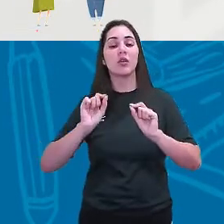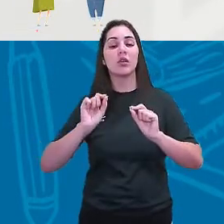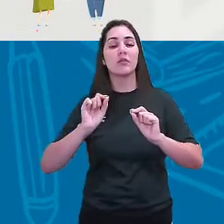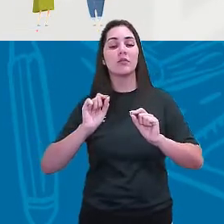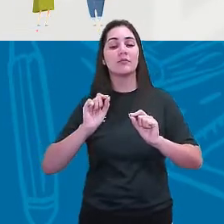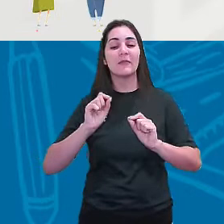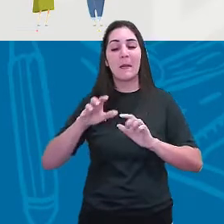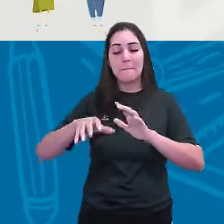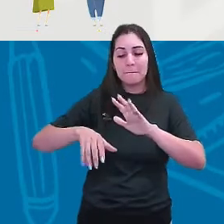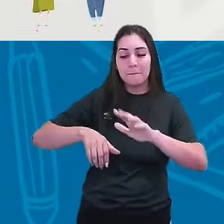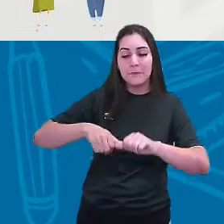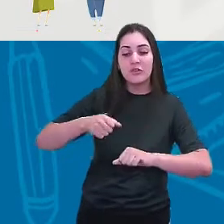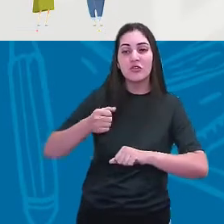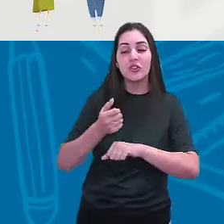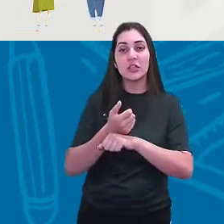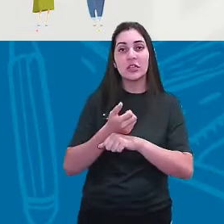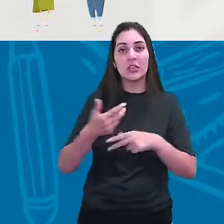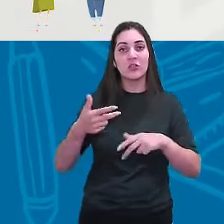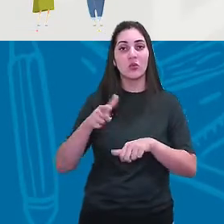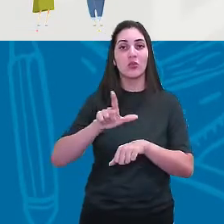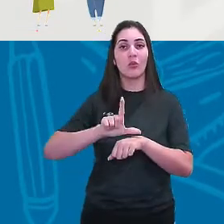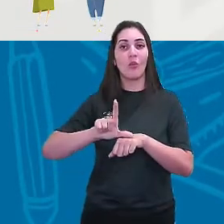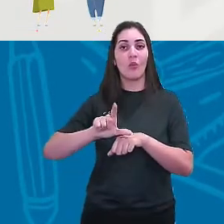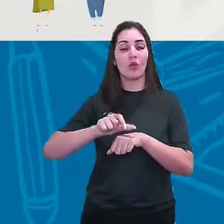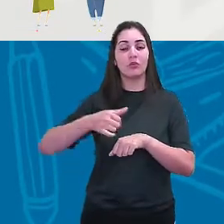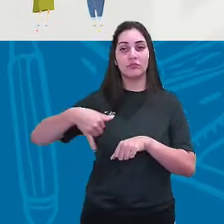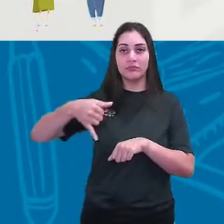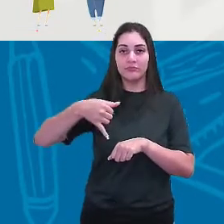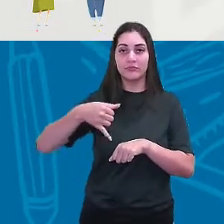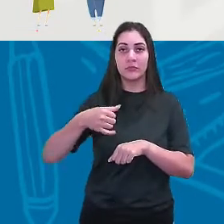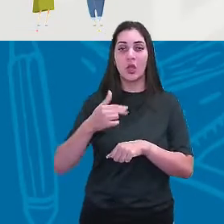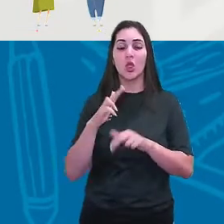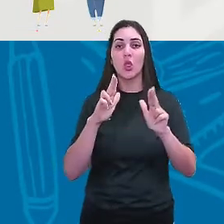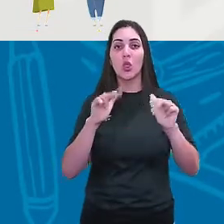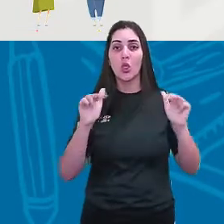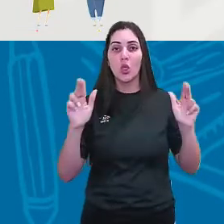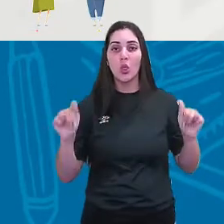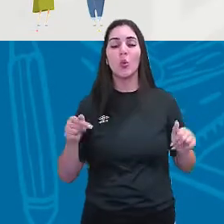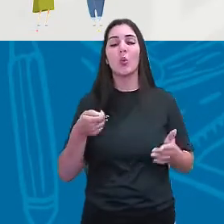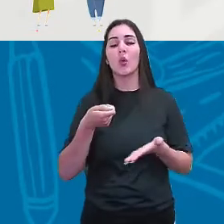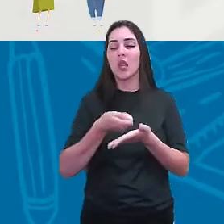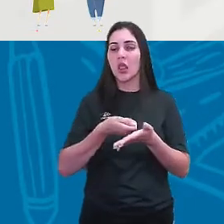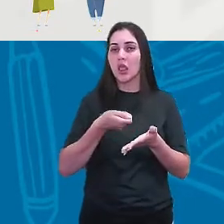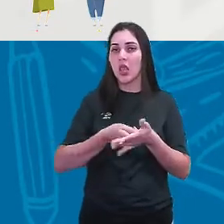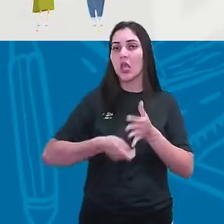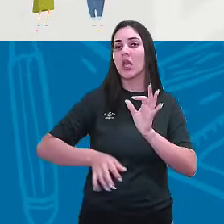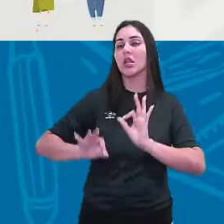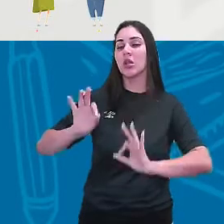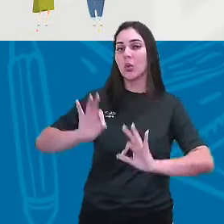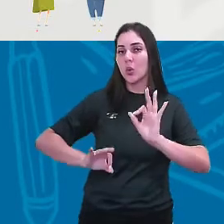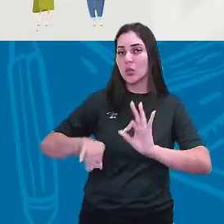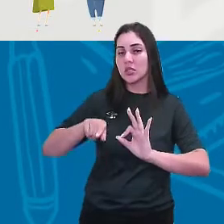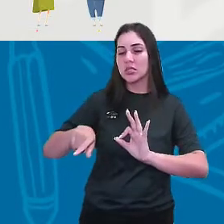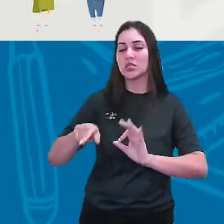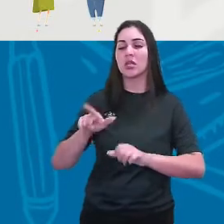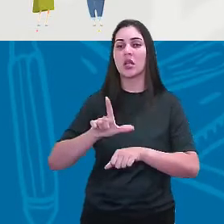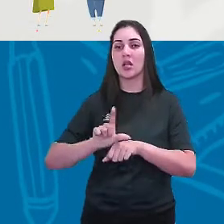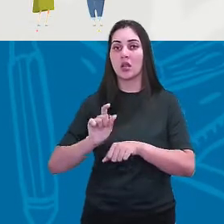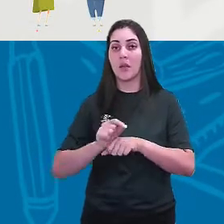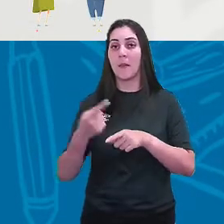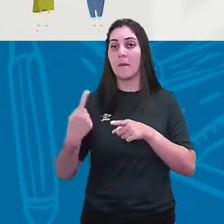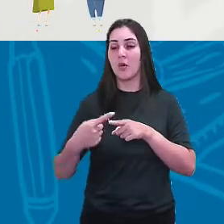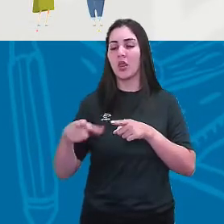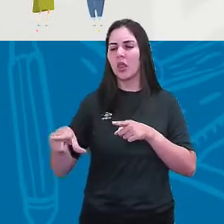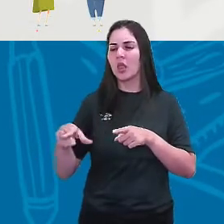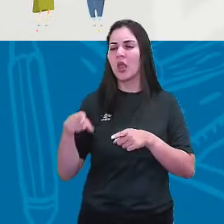limpeza, tá certo? Jamais tentem manusear esses produtos de limpeza, que muitos deles, né, são